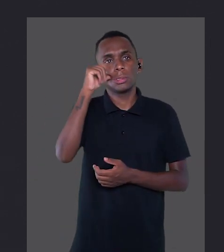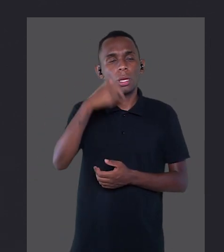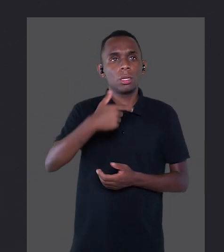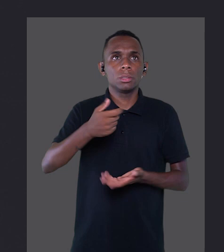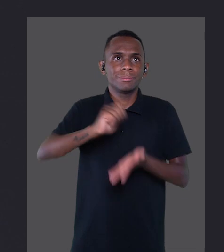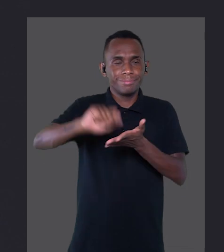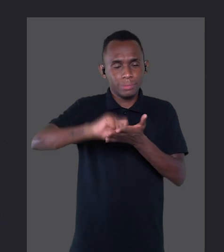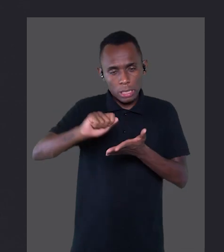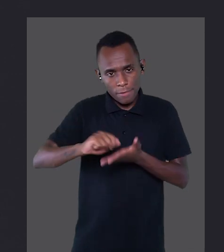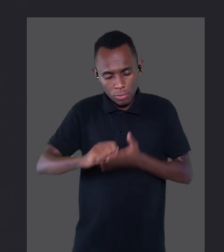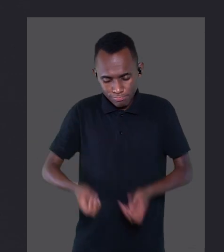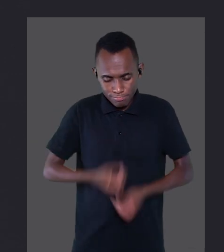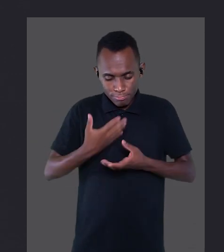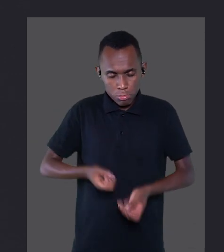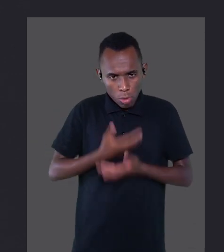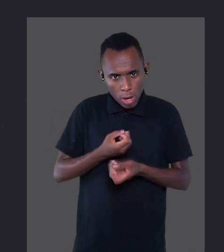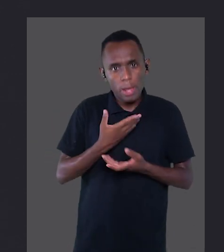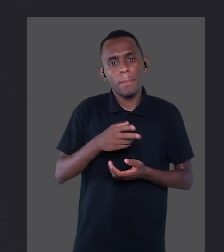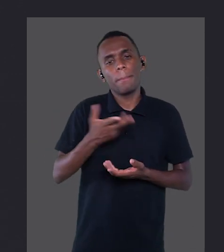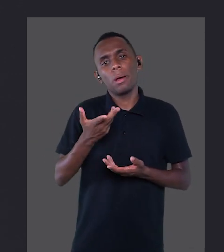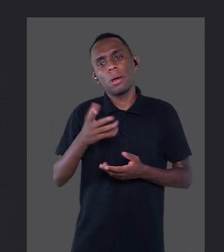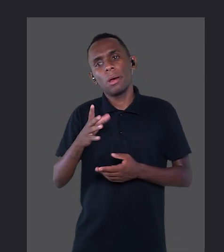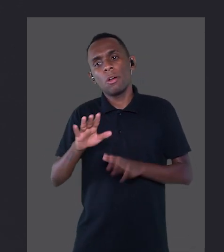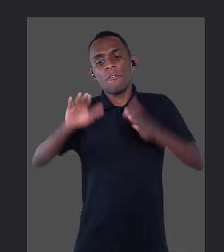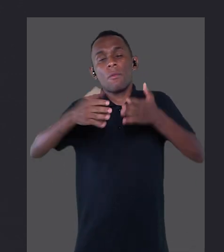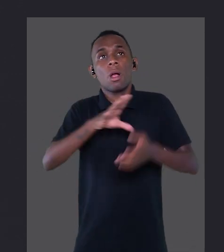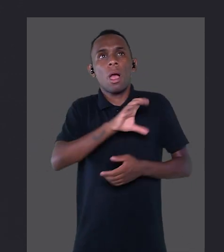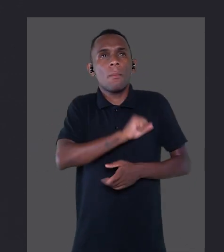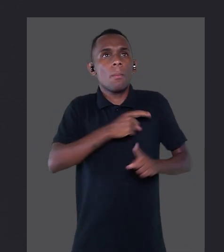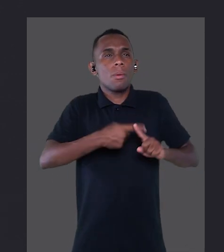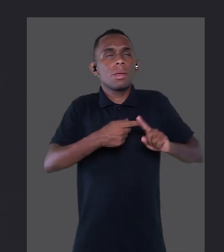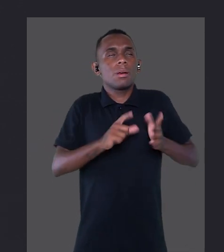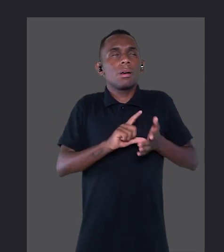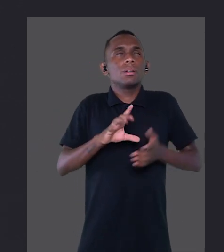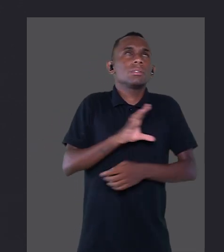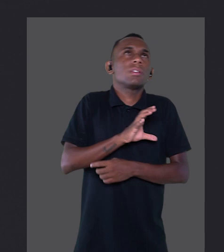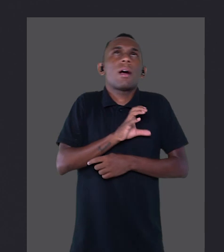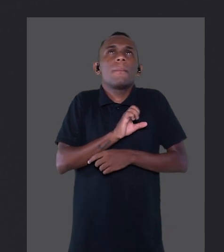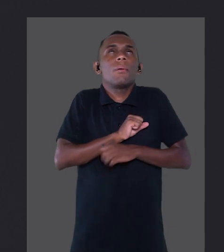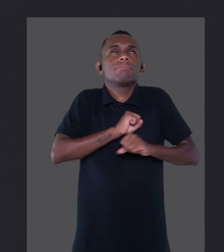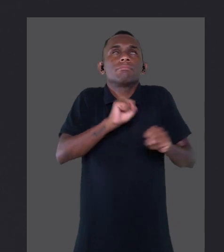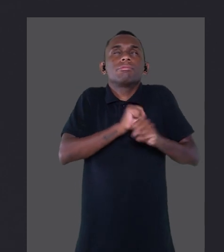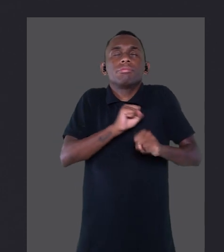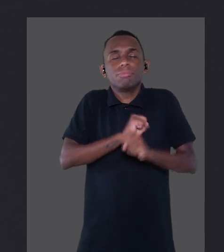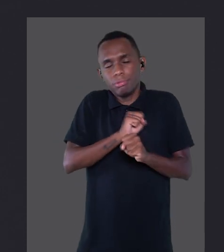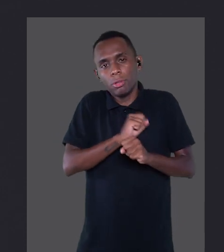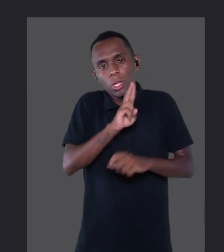um poema derramado de amor, porque você está apaixonadíssimo, vai usar todas aquelas